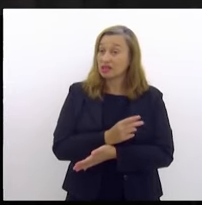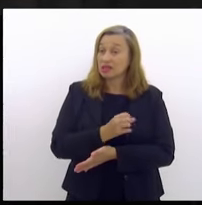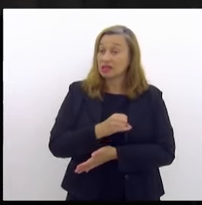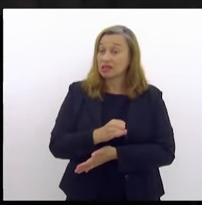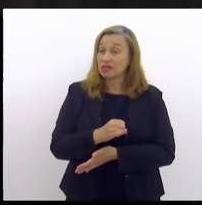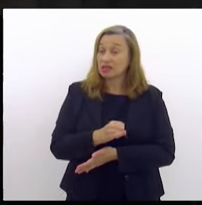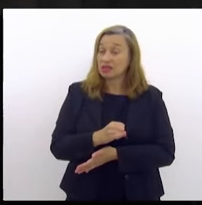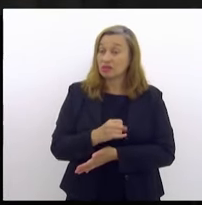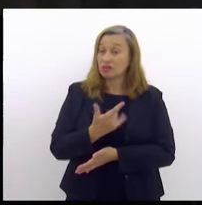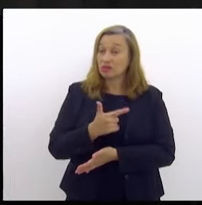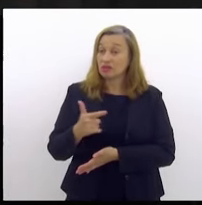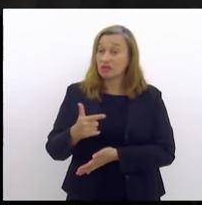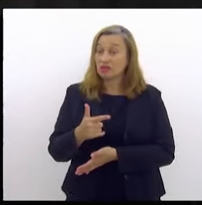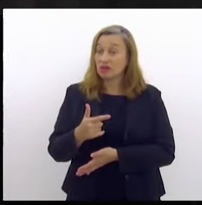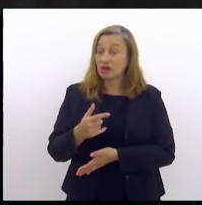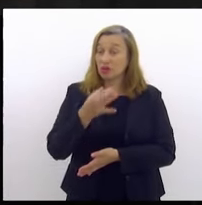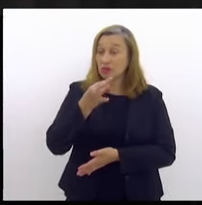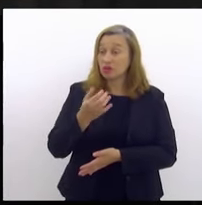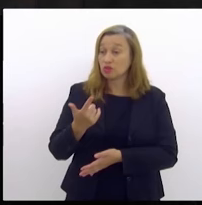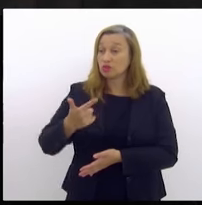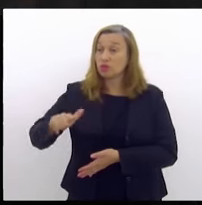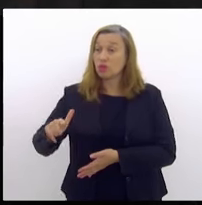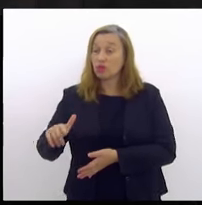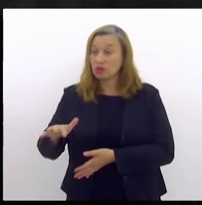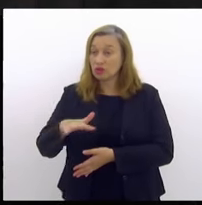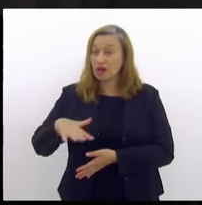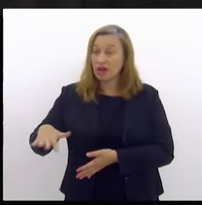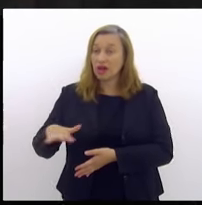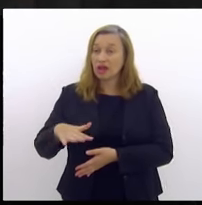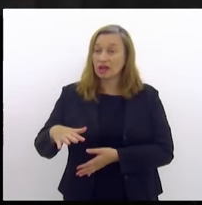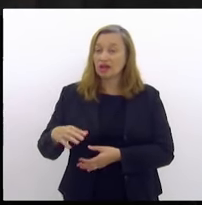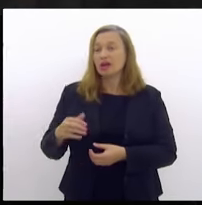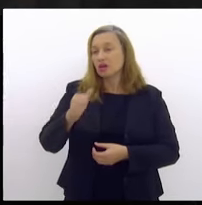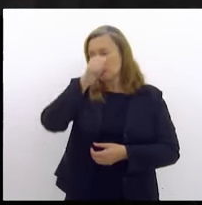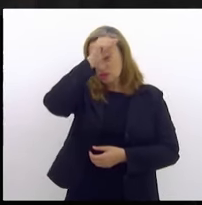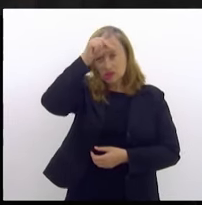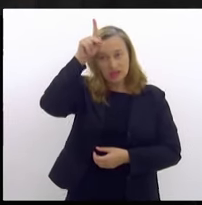outro lado. Quem é o outro lado? O município da capital.